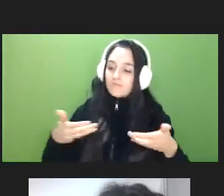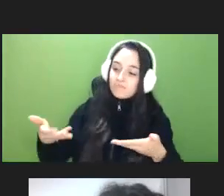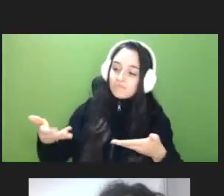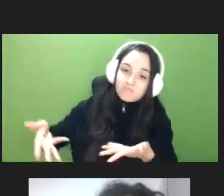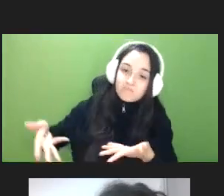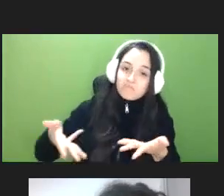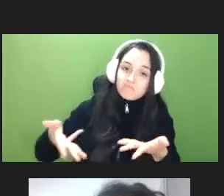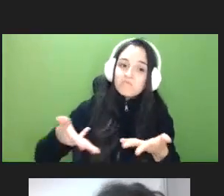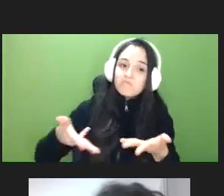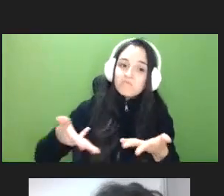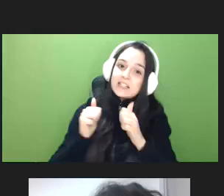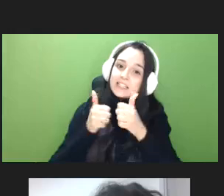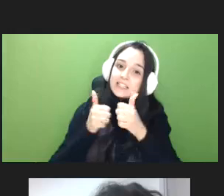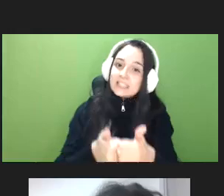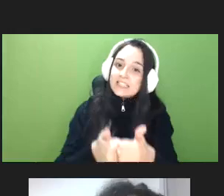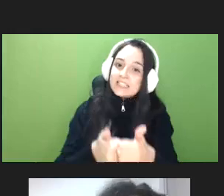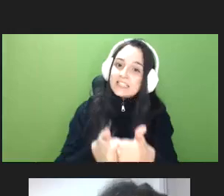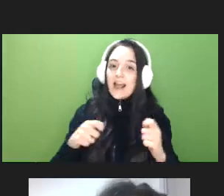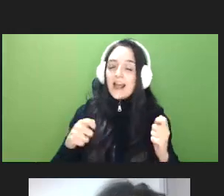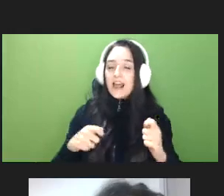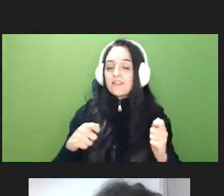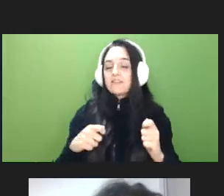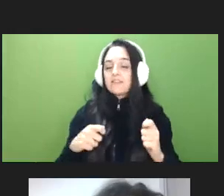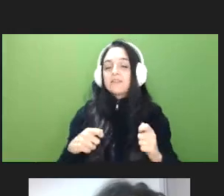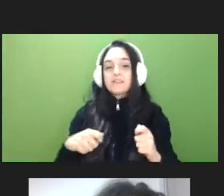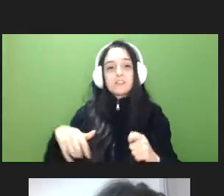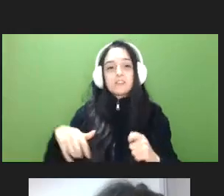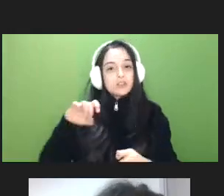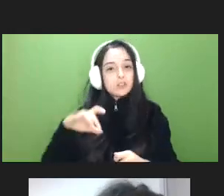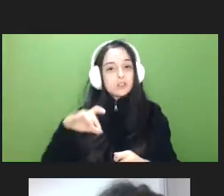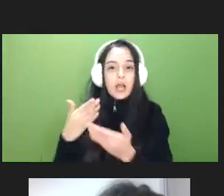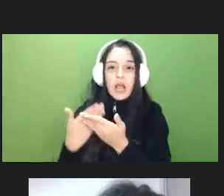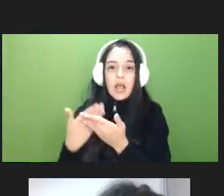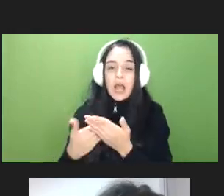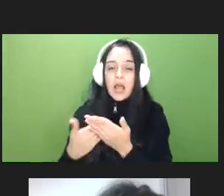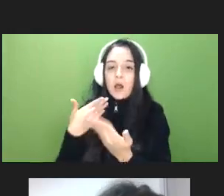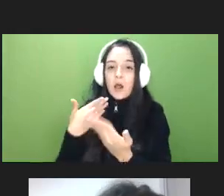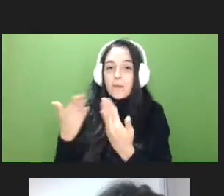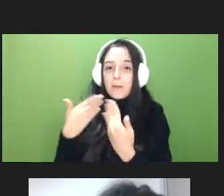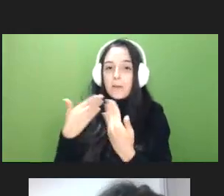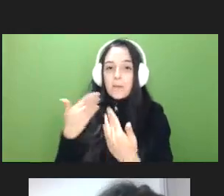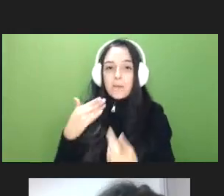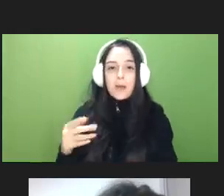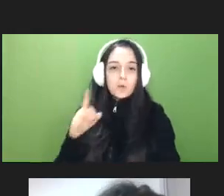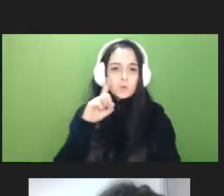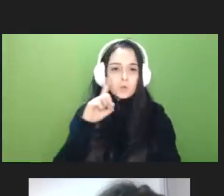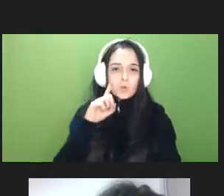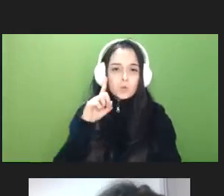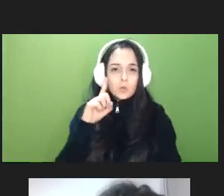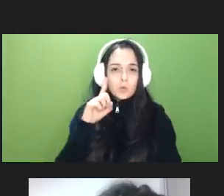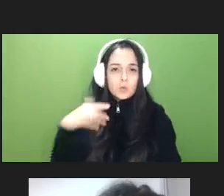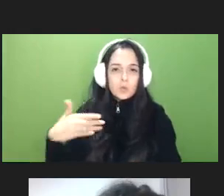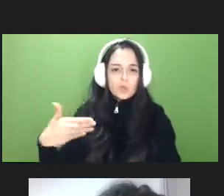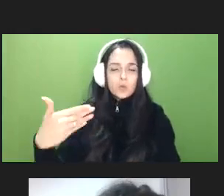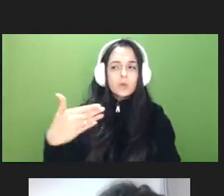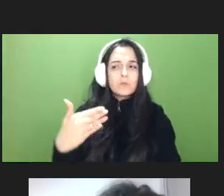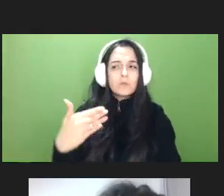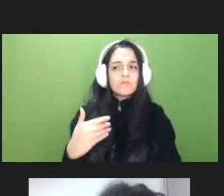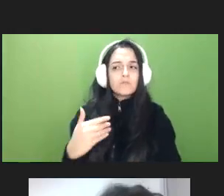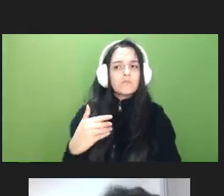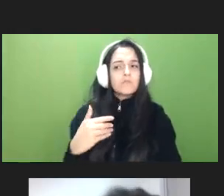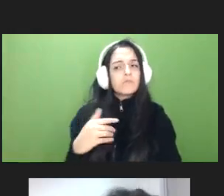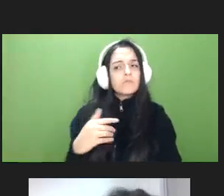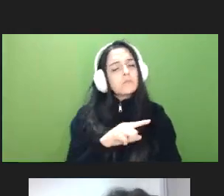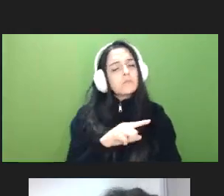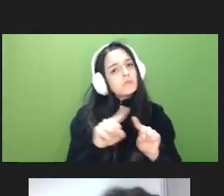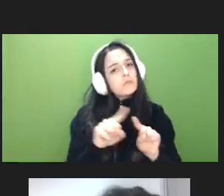discussão cotidiana em algumas aulas, enfim, mas como também